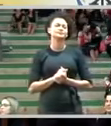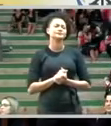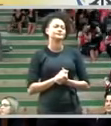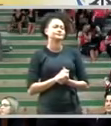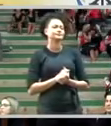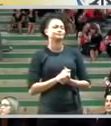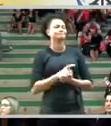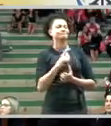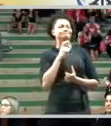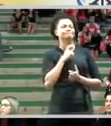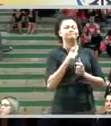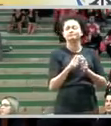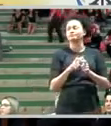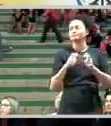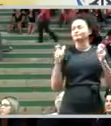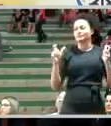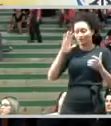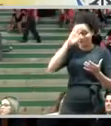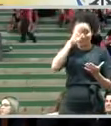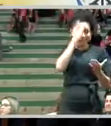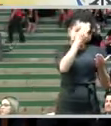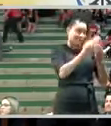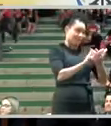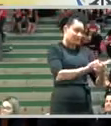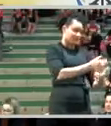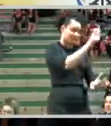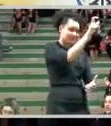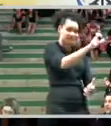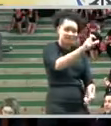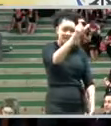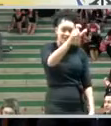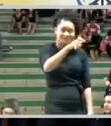Tem tanta gente por aí confiando no homem, não mais em Deus.